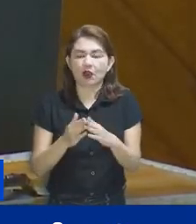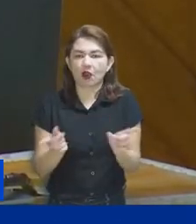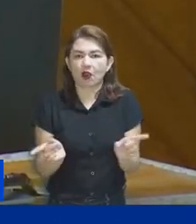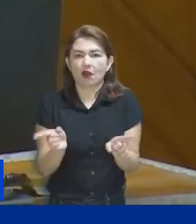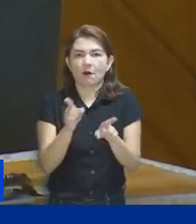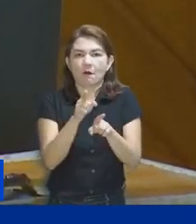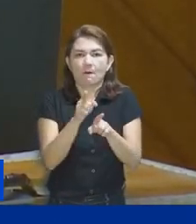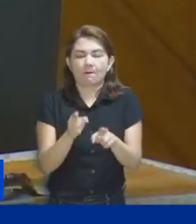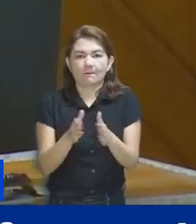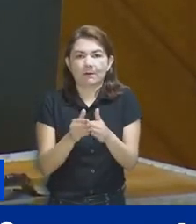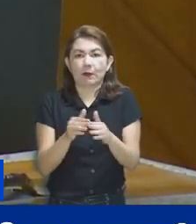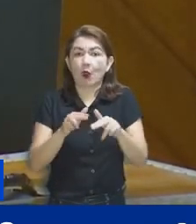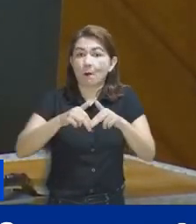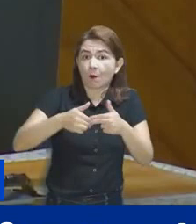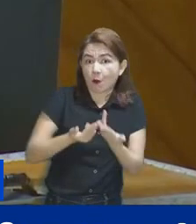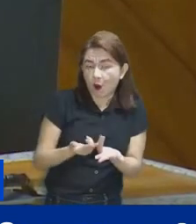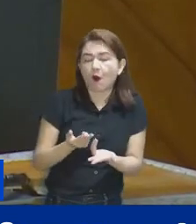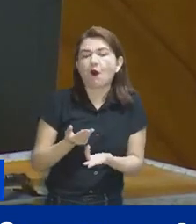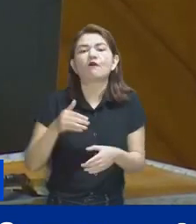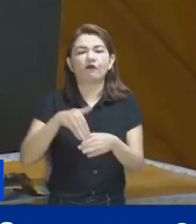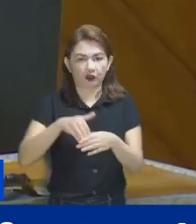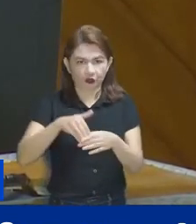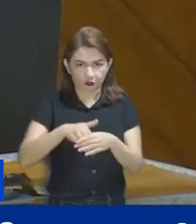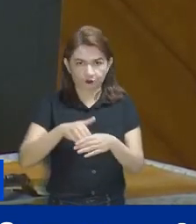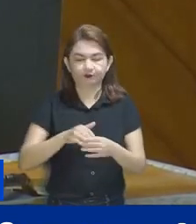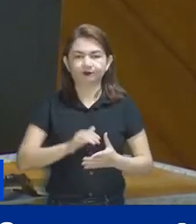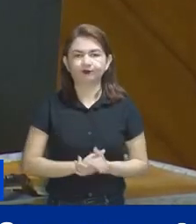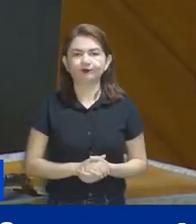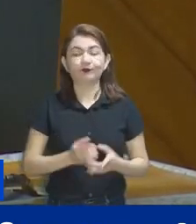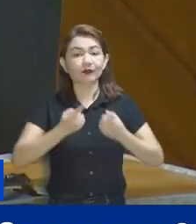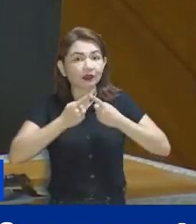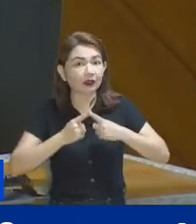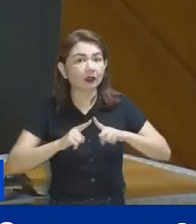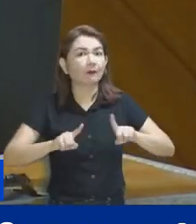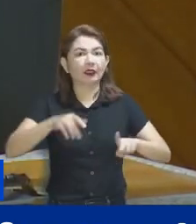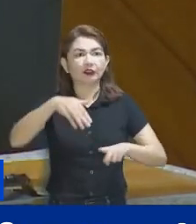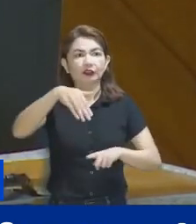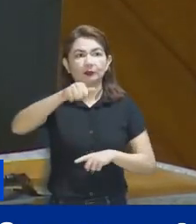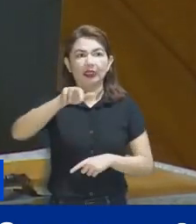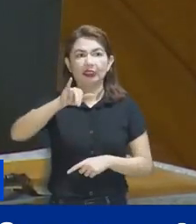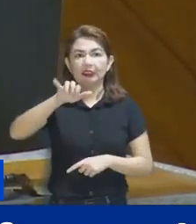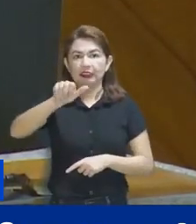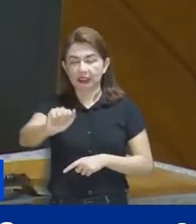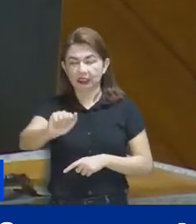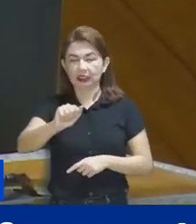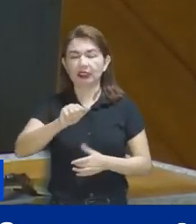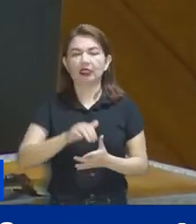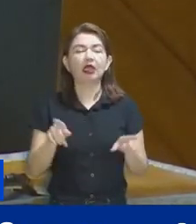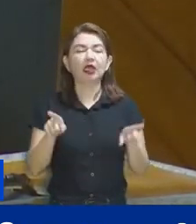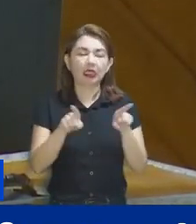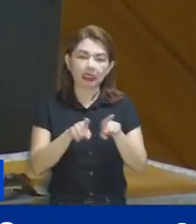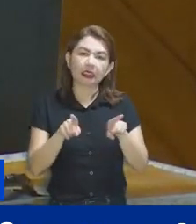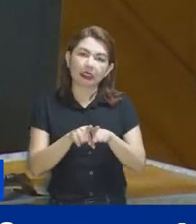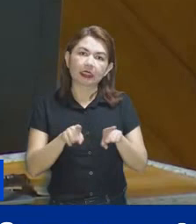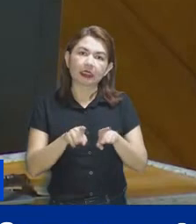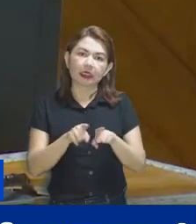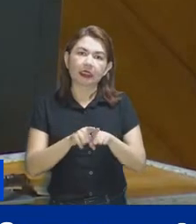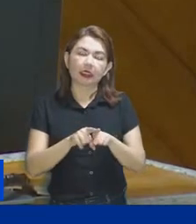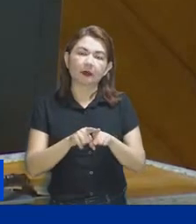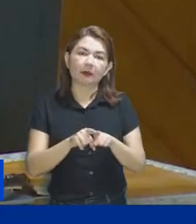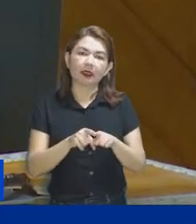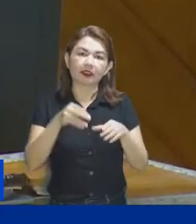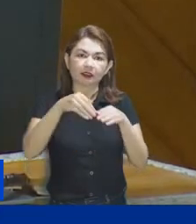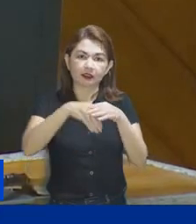voto. Disse também que, embora Maria Ramos de Souza realmente fosse